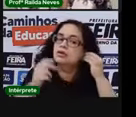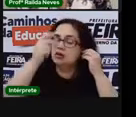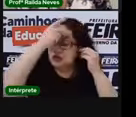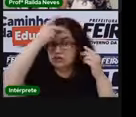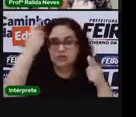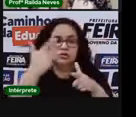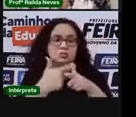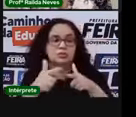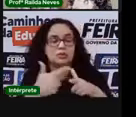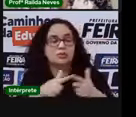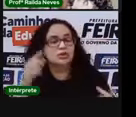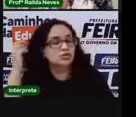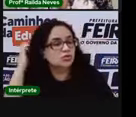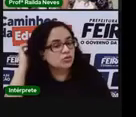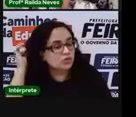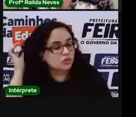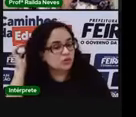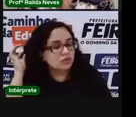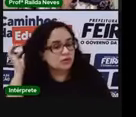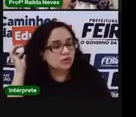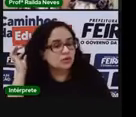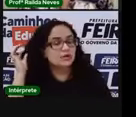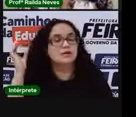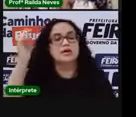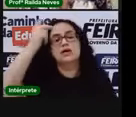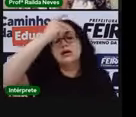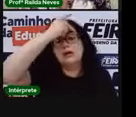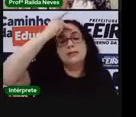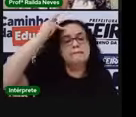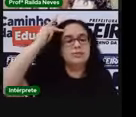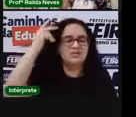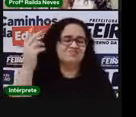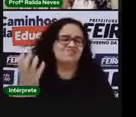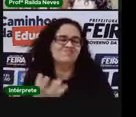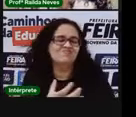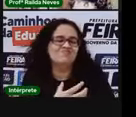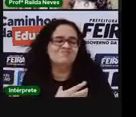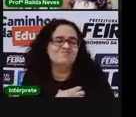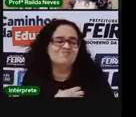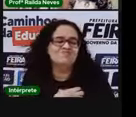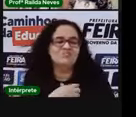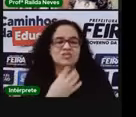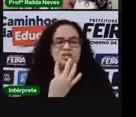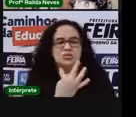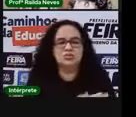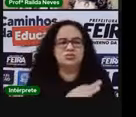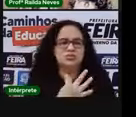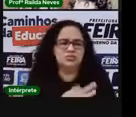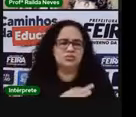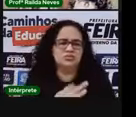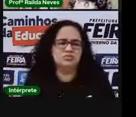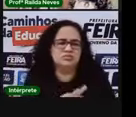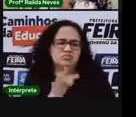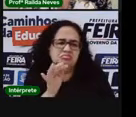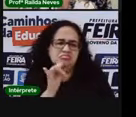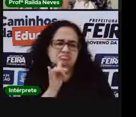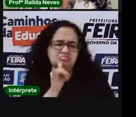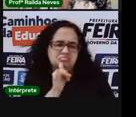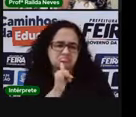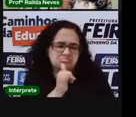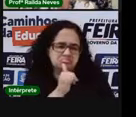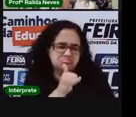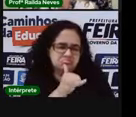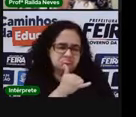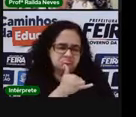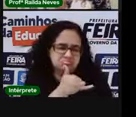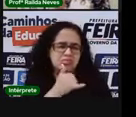do cabelo, a pessoa que sentiu a dor ficou muito, muito, muito triste e